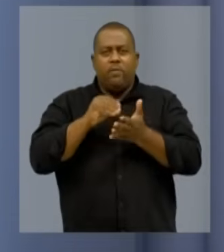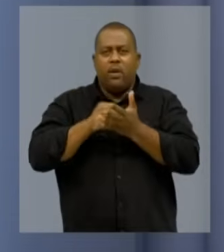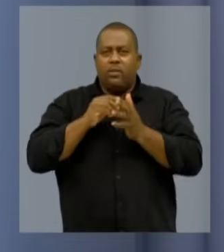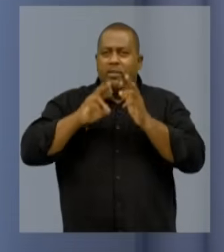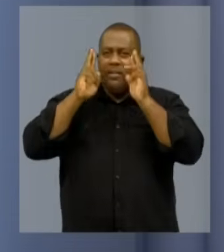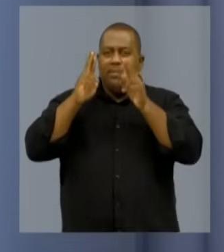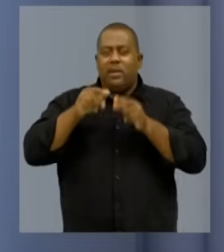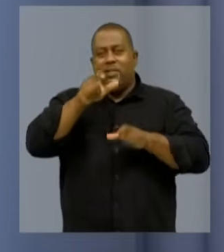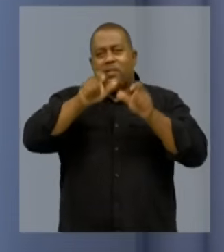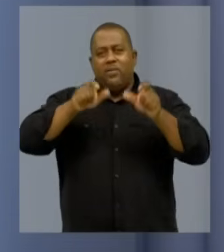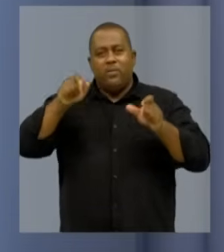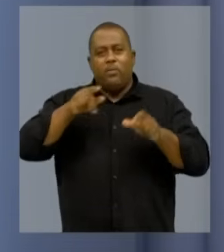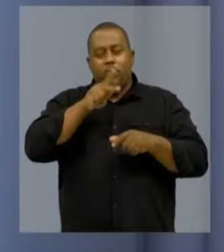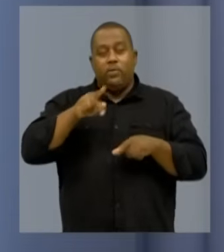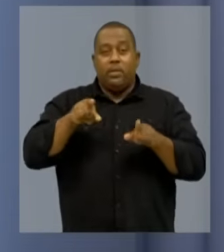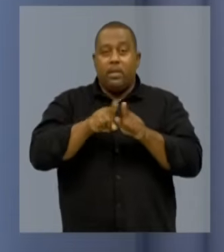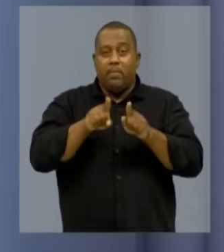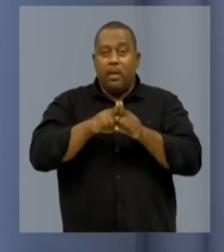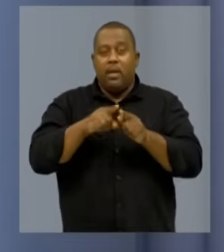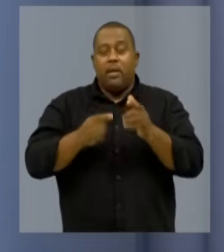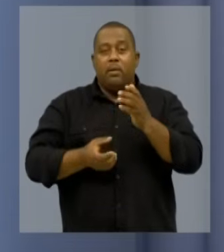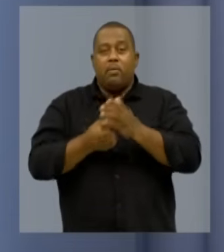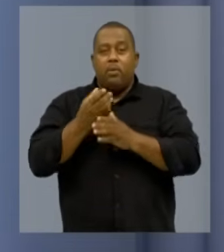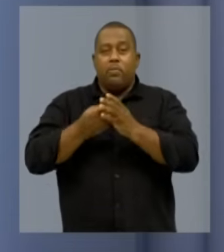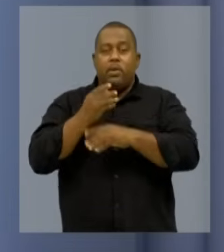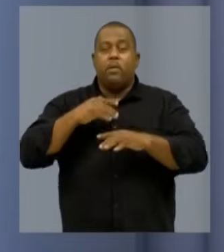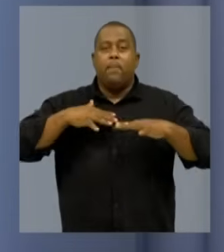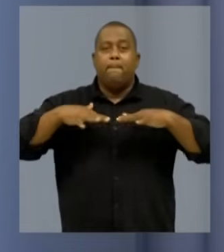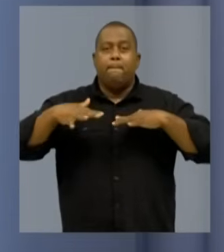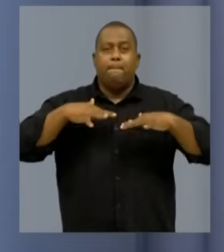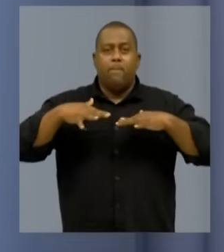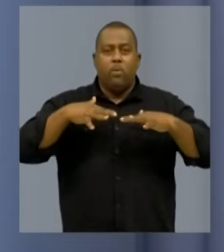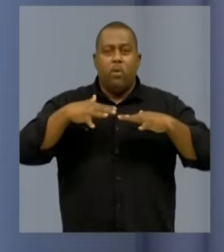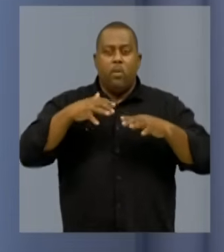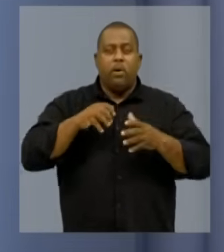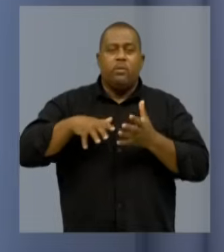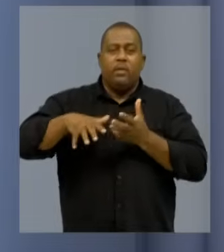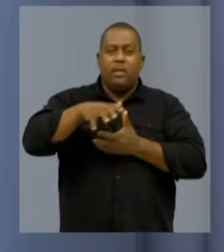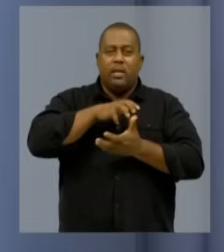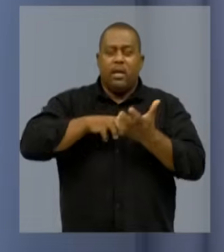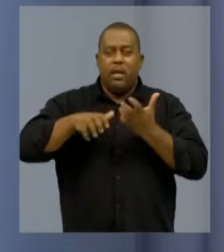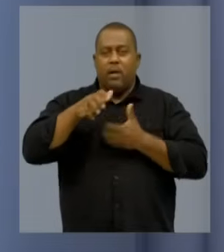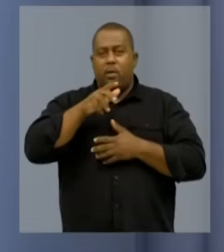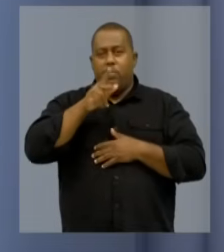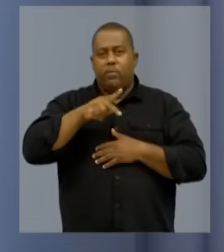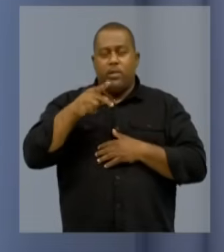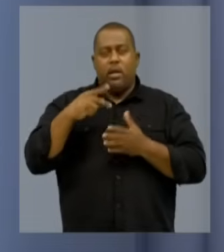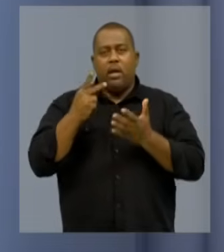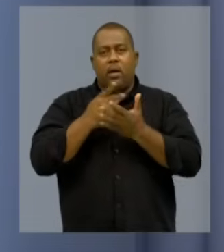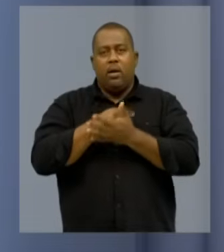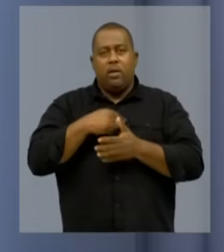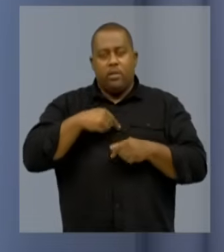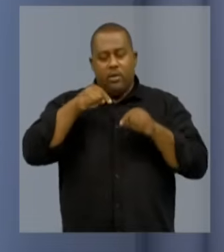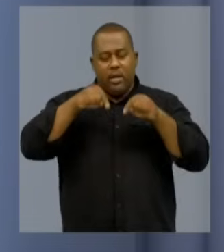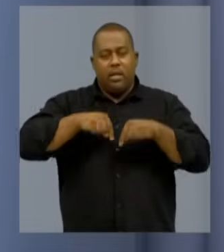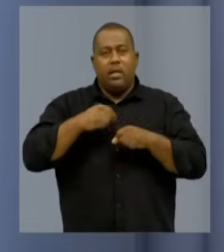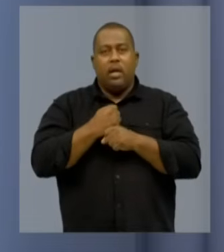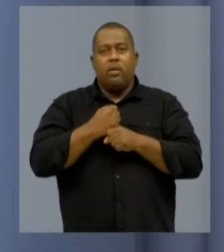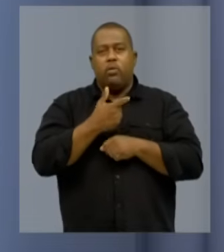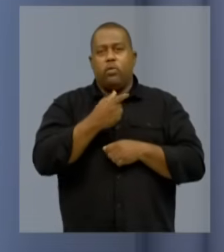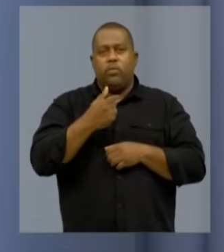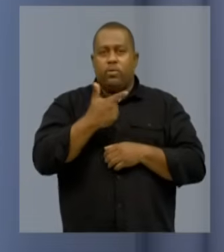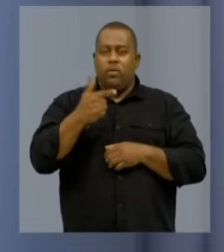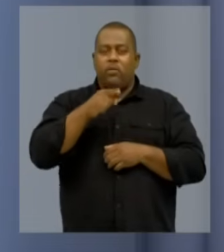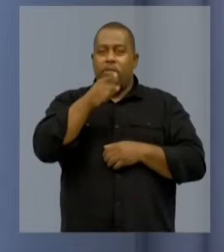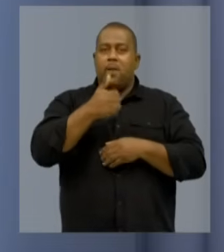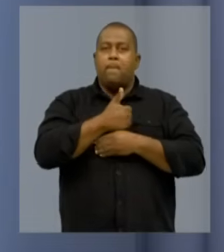professores, inclusive produzindo movimentos de greve dos professores, como aconteceu ainda nesse ano. Então, o senhor não tem moral